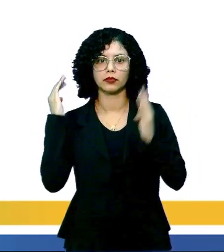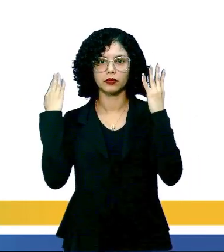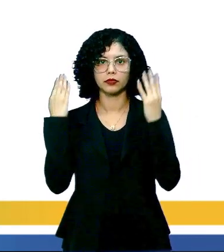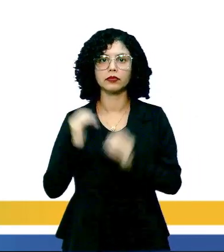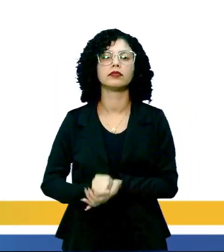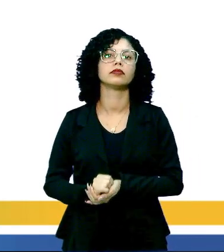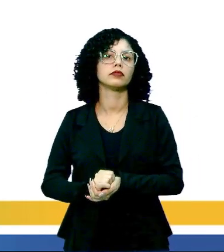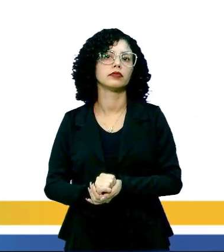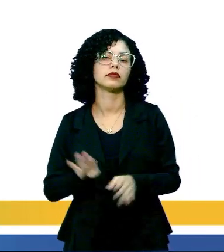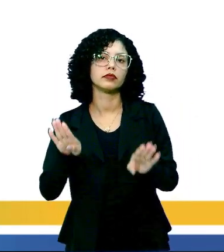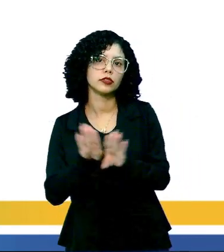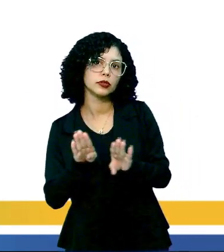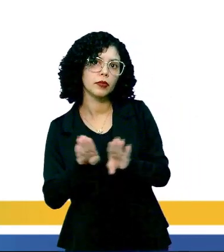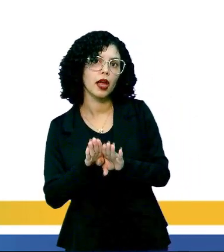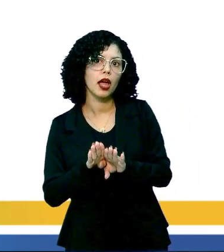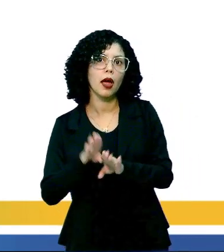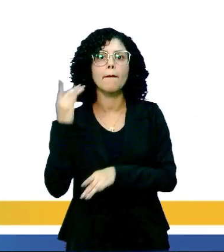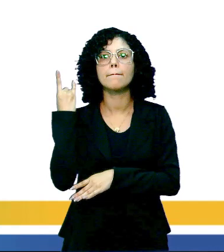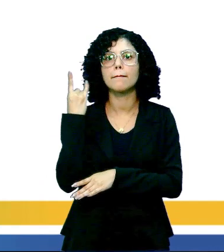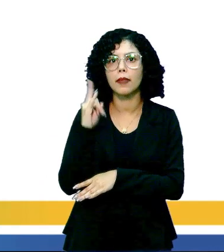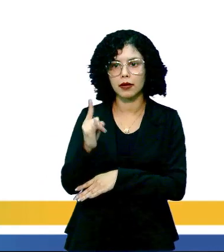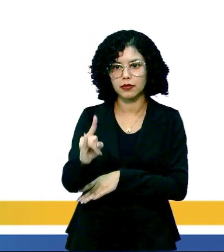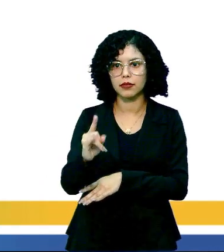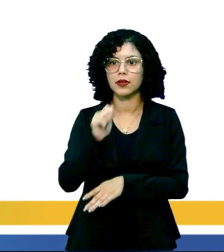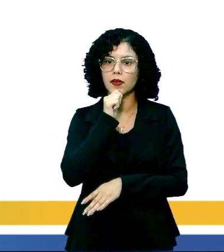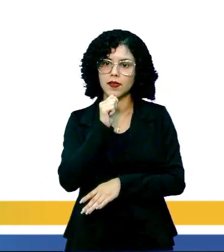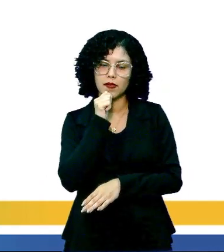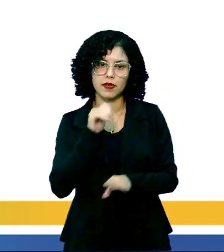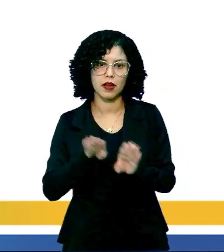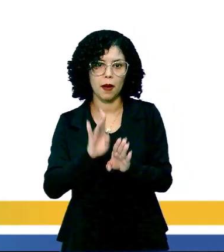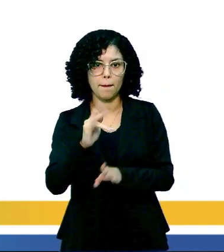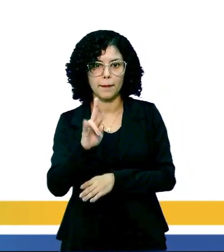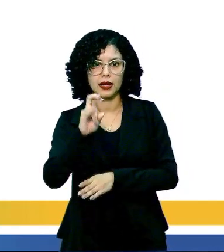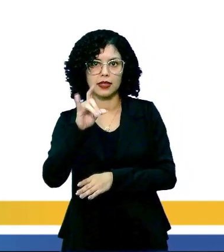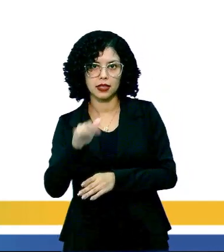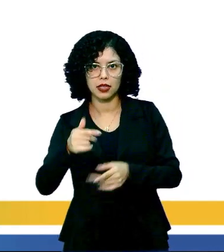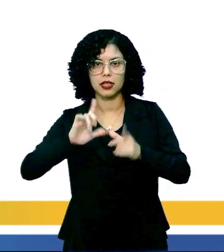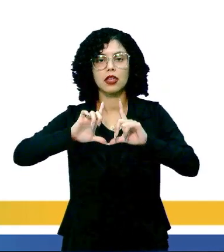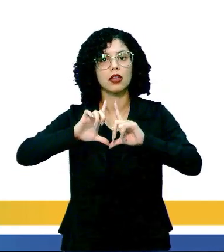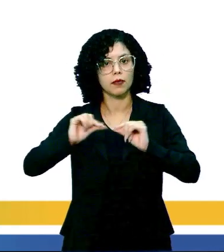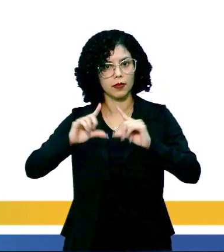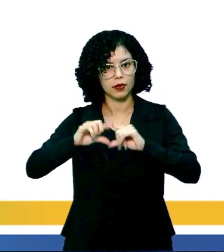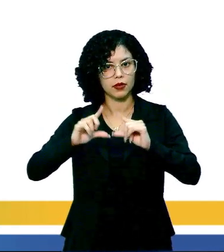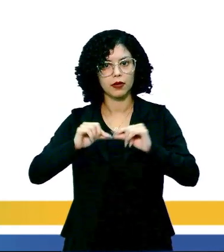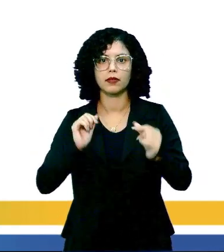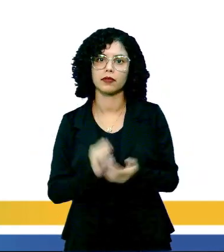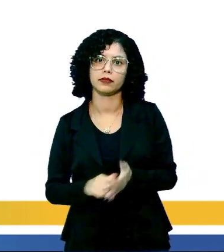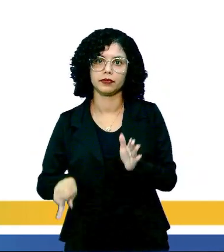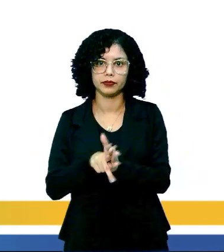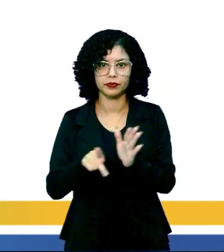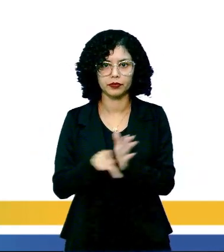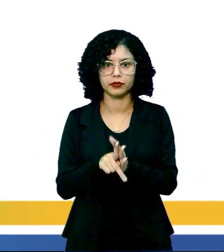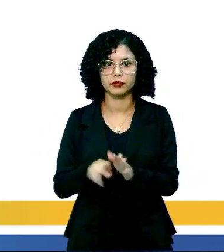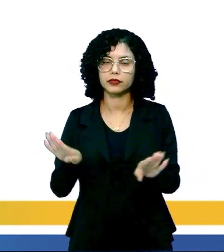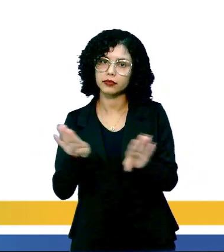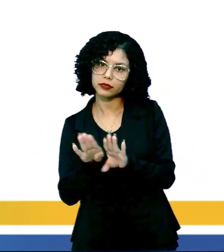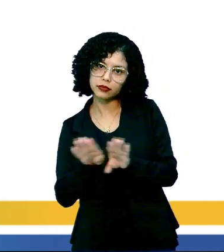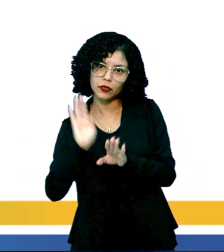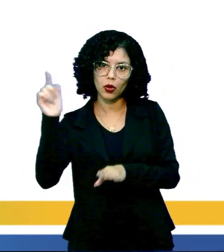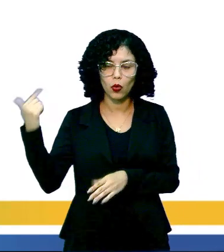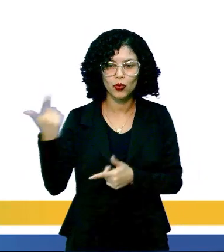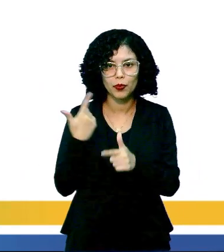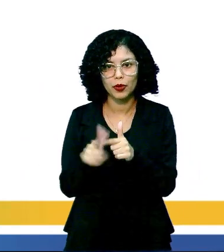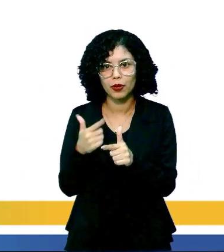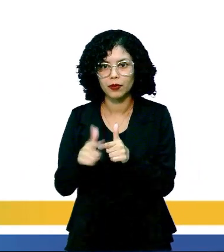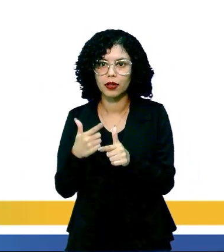nós falamos de Brasil. Então, a gente tem um processo aí de modernização do país, e aí a gente tem